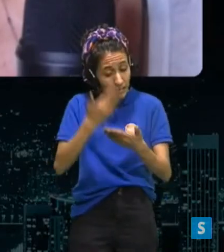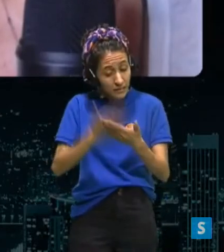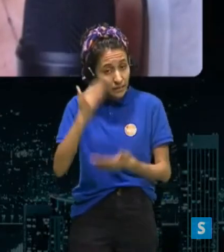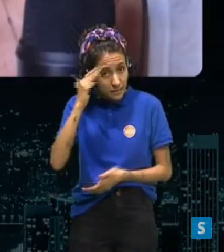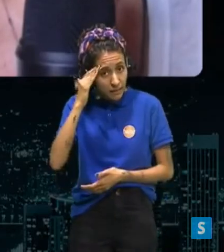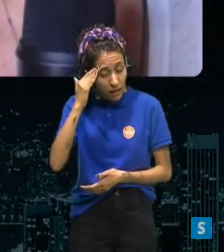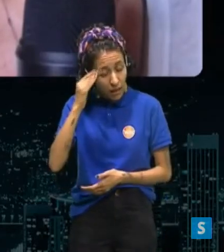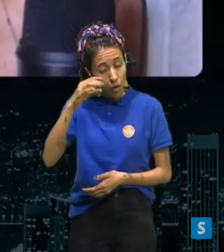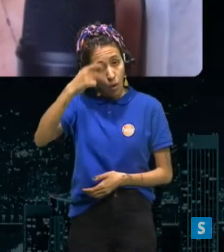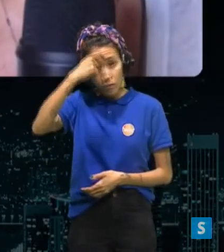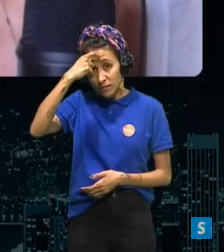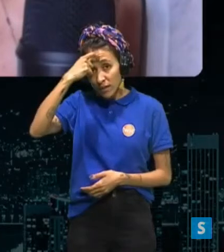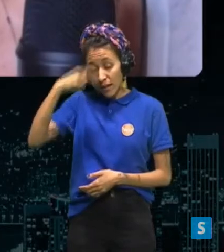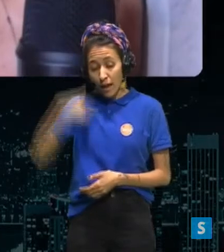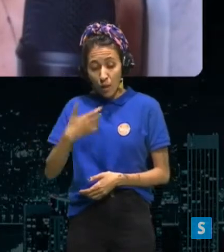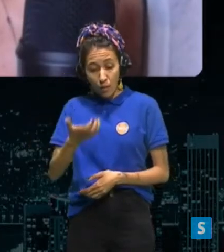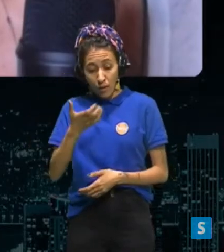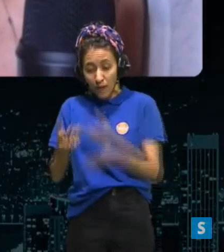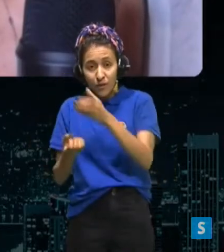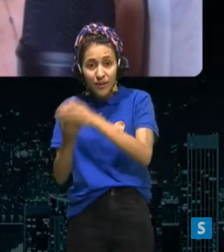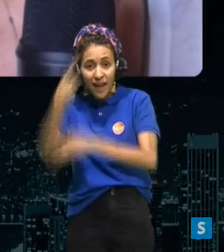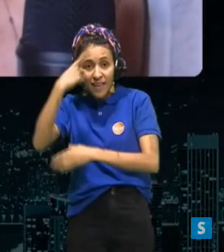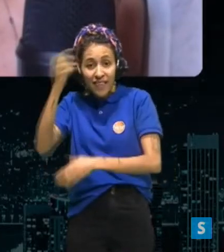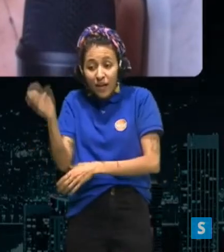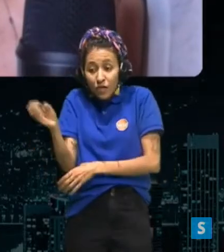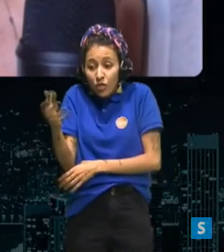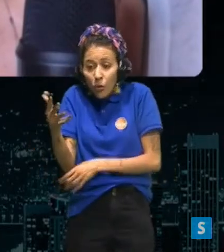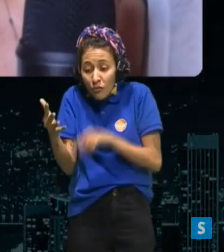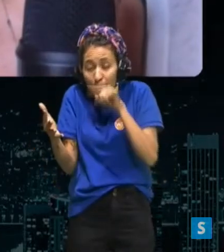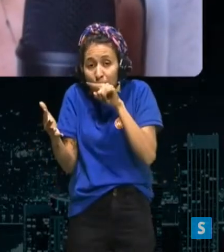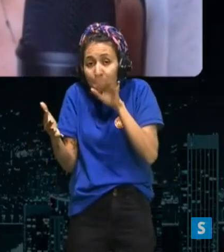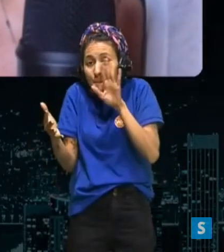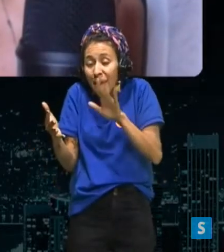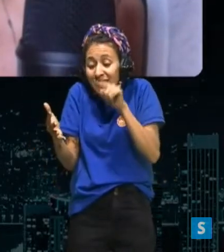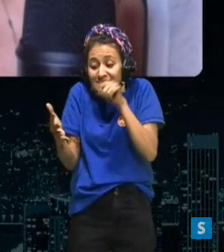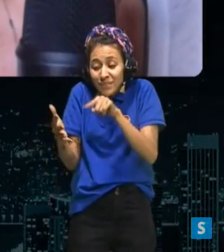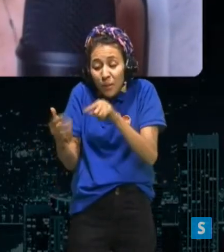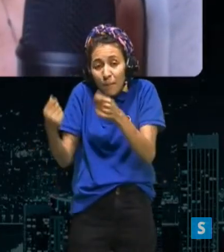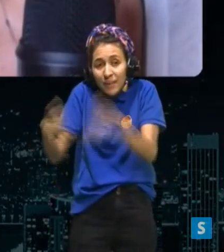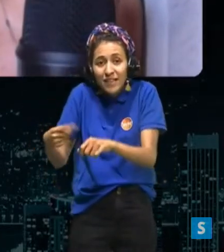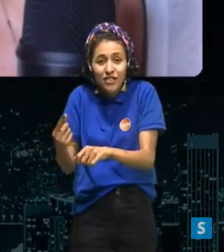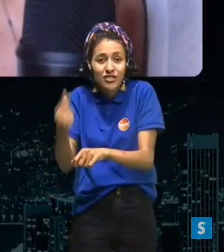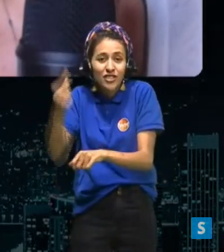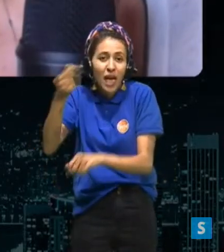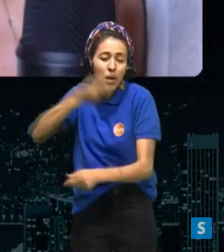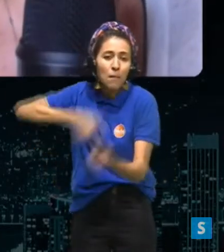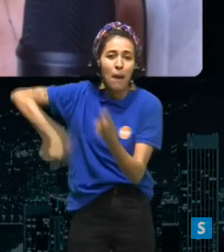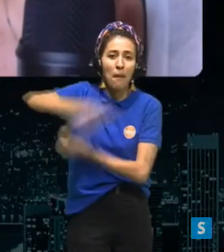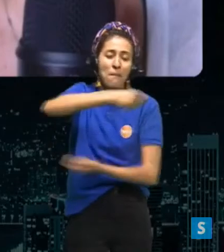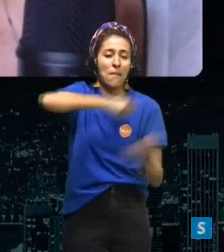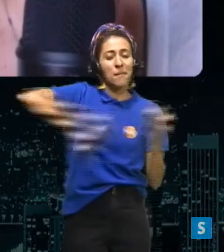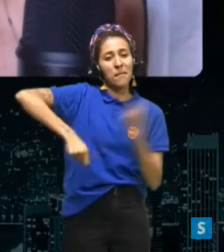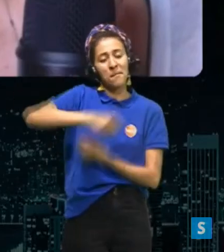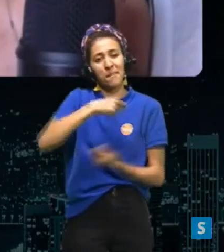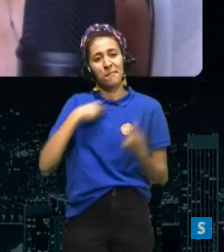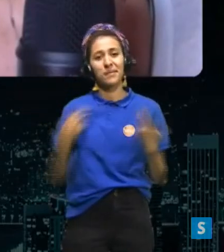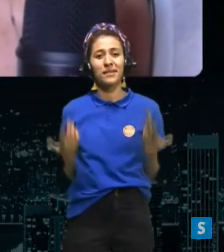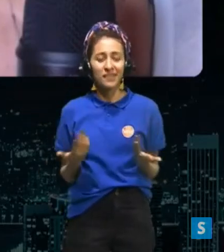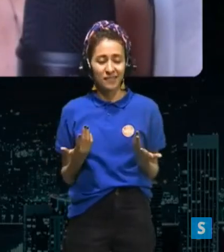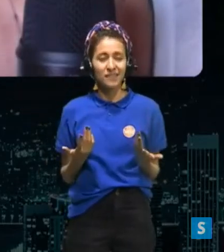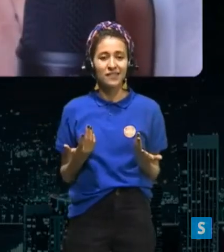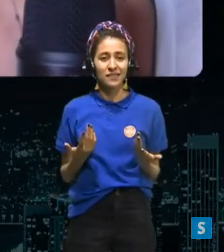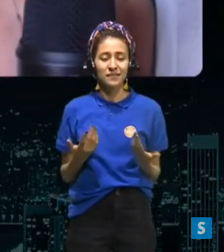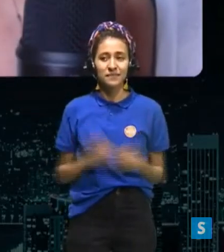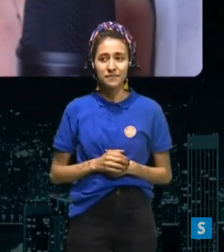se engane o e reconhecer que isso é um caminho importante que a gente faz isso nessa cultura gente